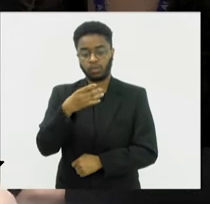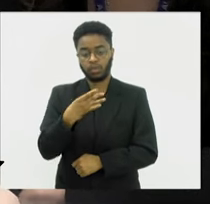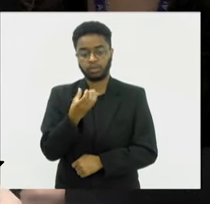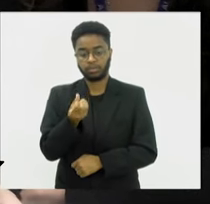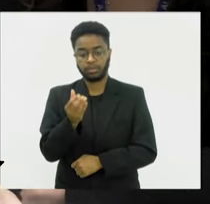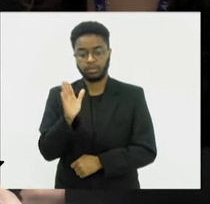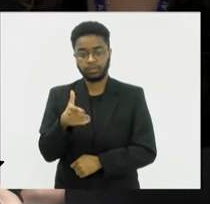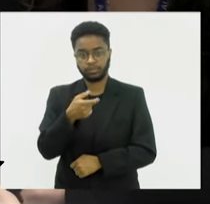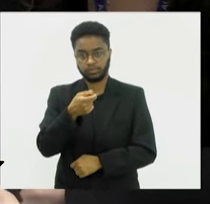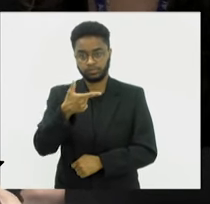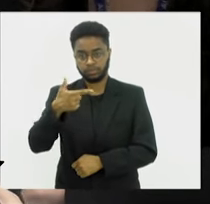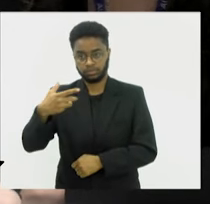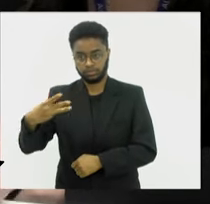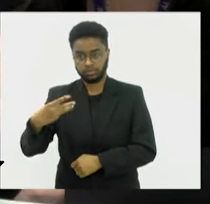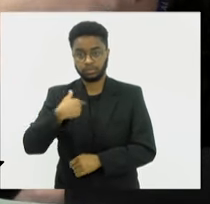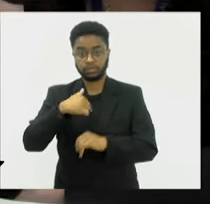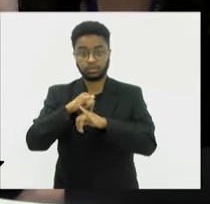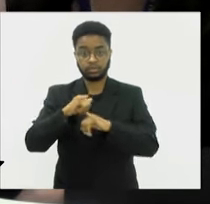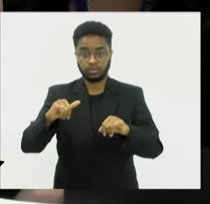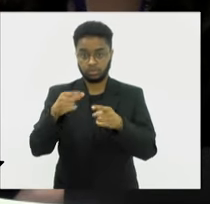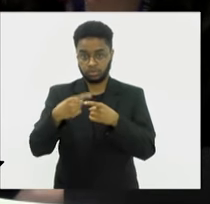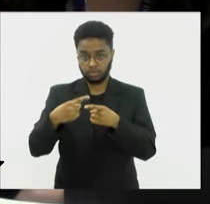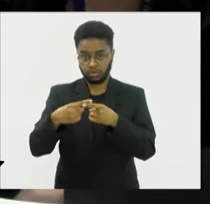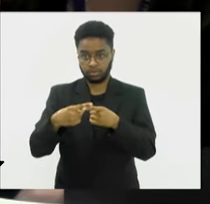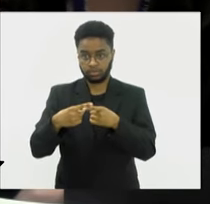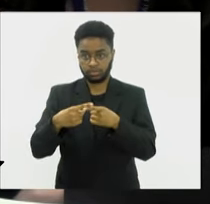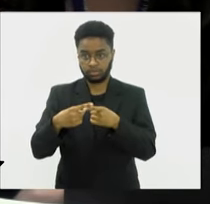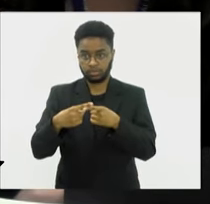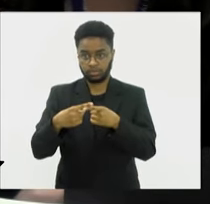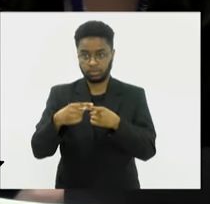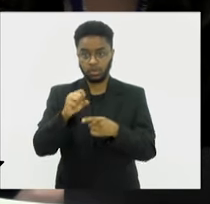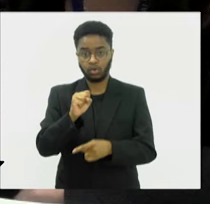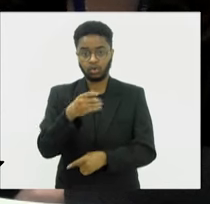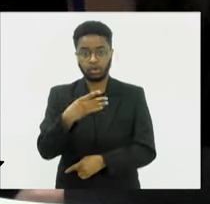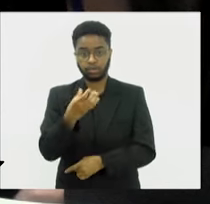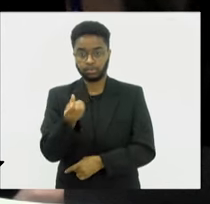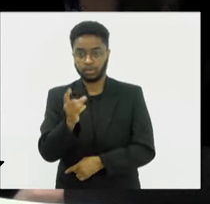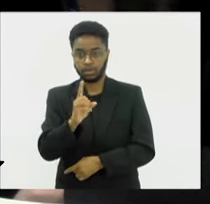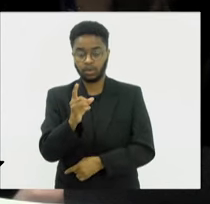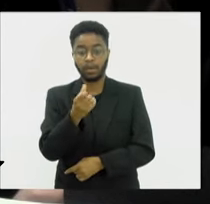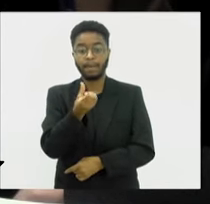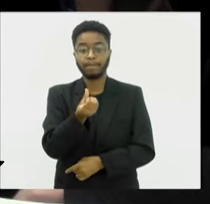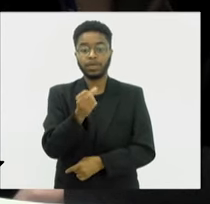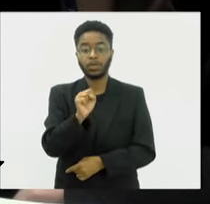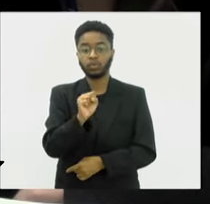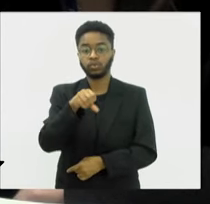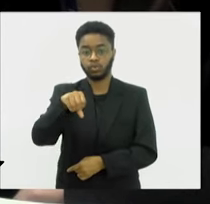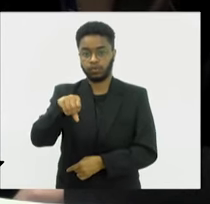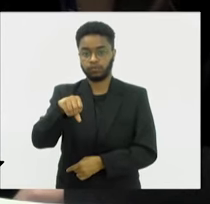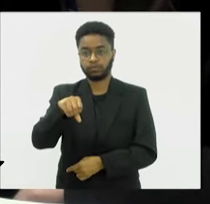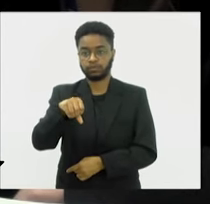846/2023. E te digo por quê. Que esse projeto... 846, não. 689.